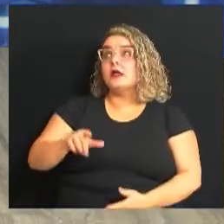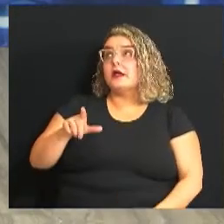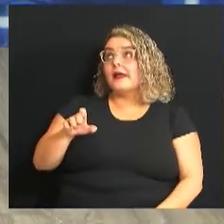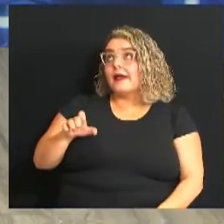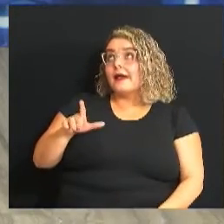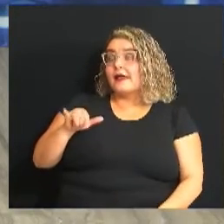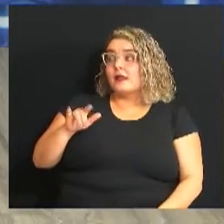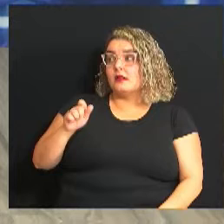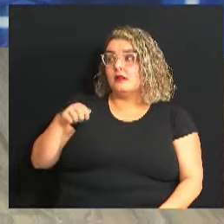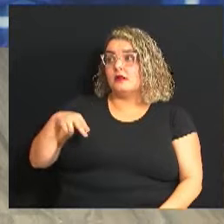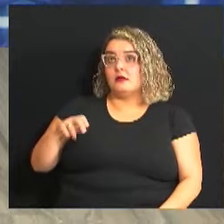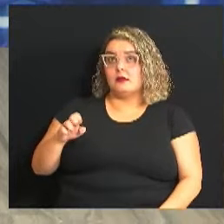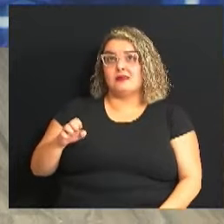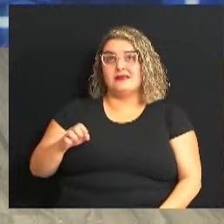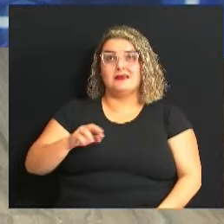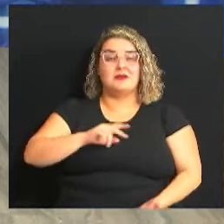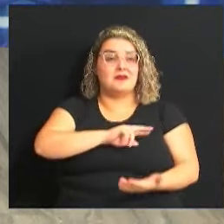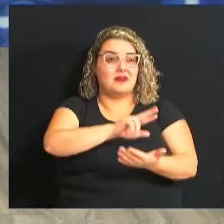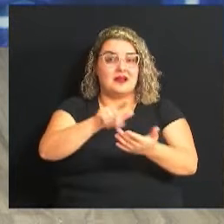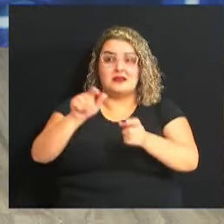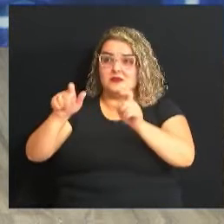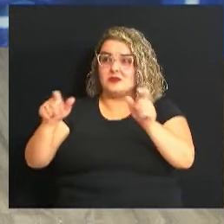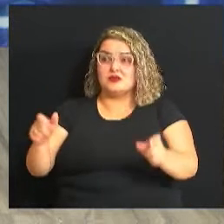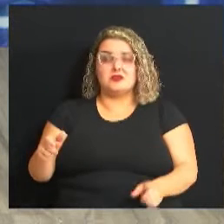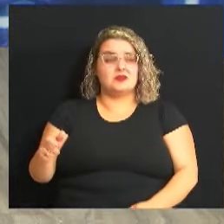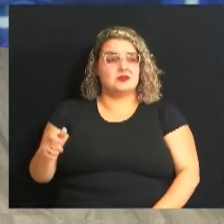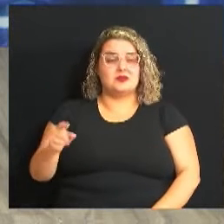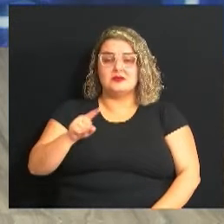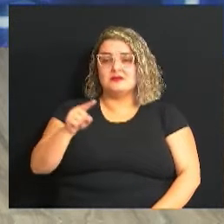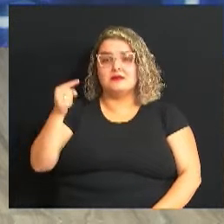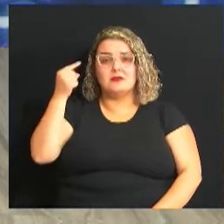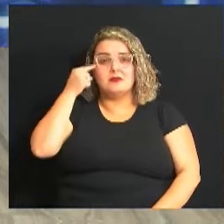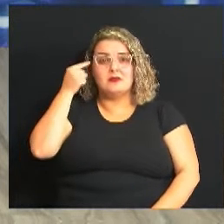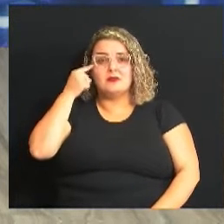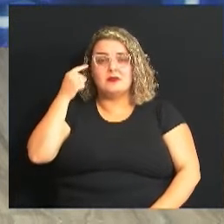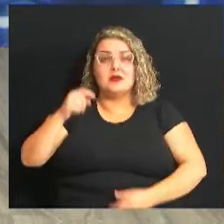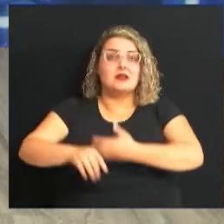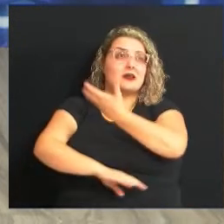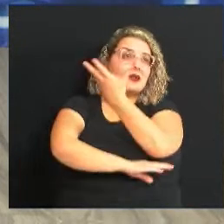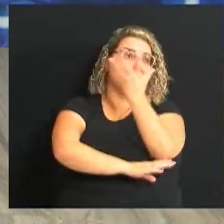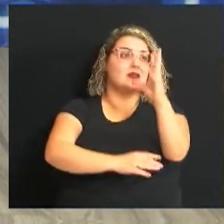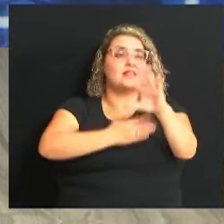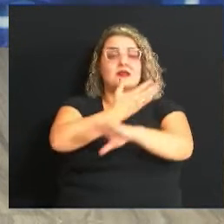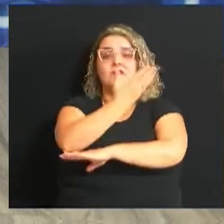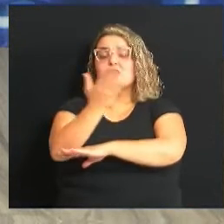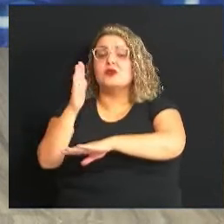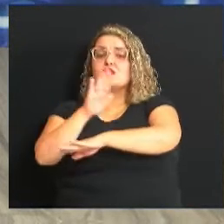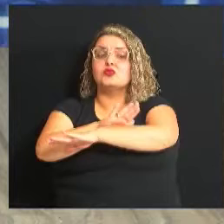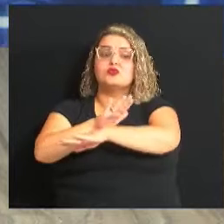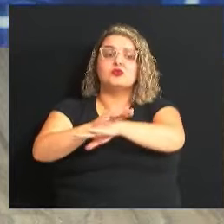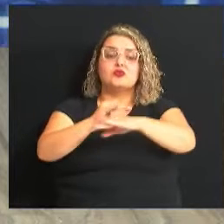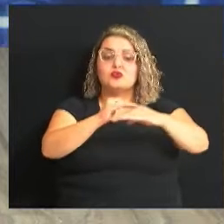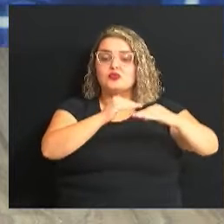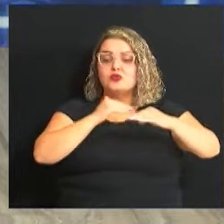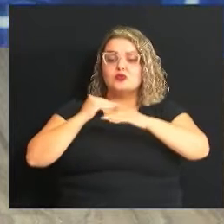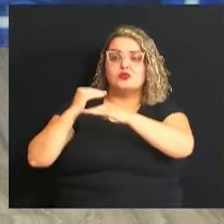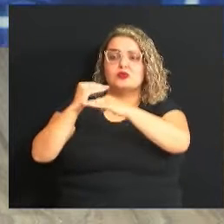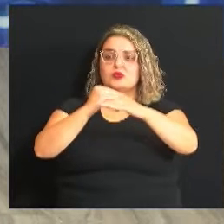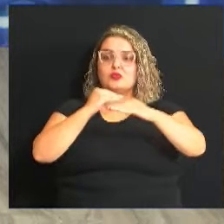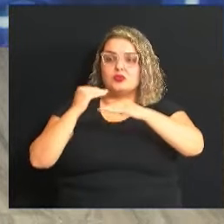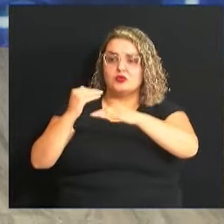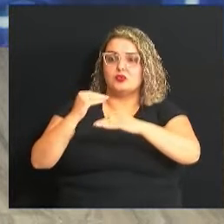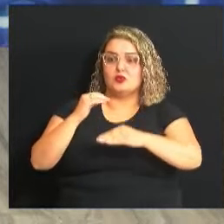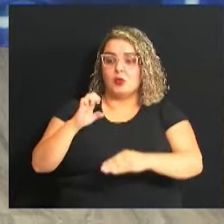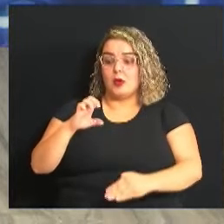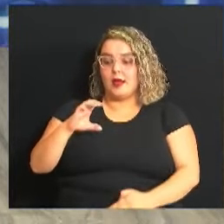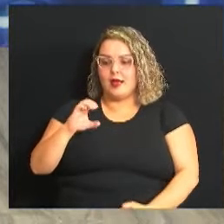para pensar o quanto as árvores ajudam a manter o equilíbrio ecossistêmico da cidade, né? A gente simplesmente